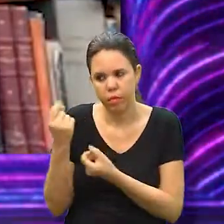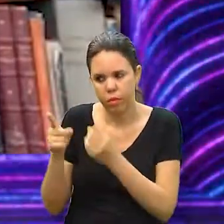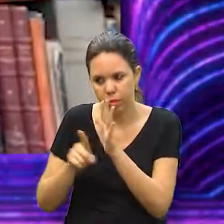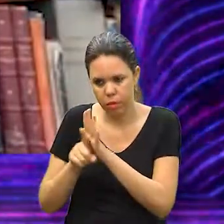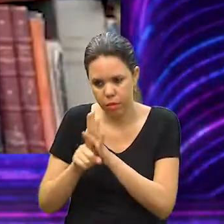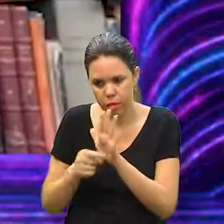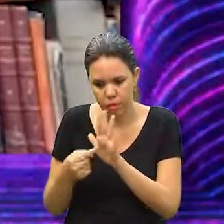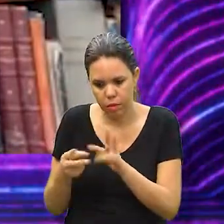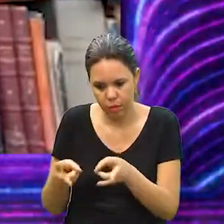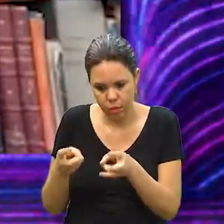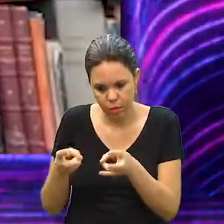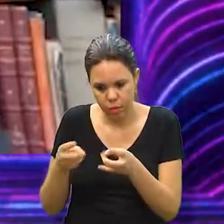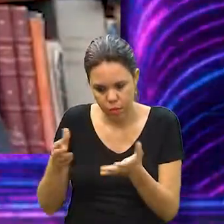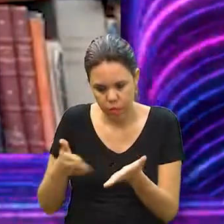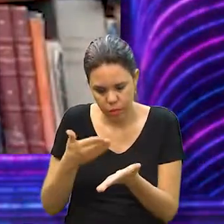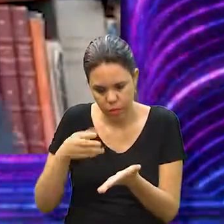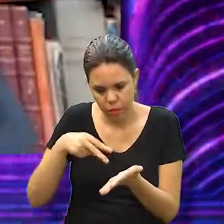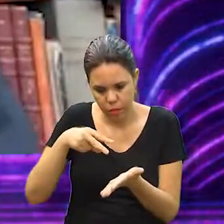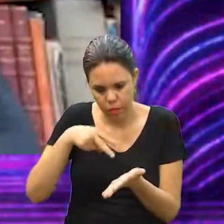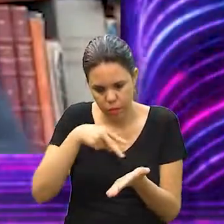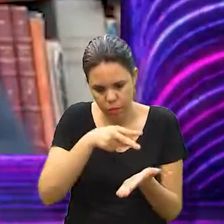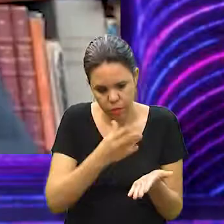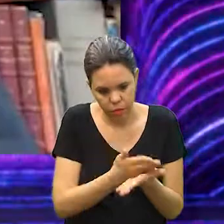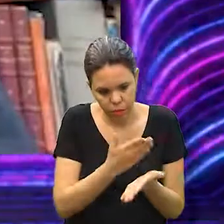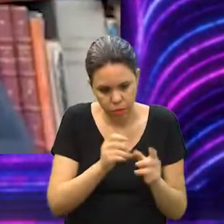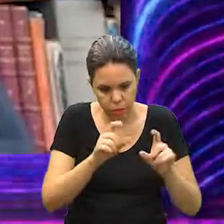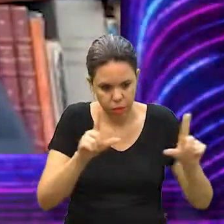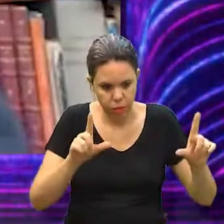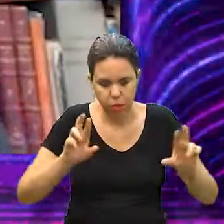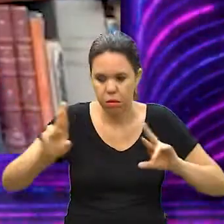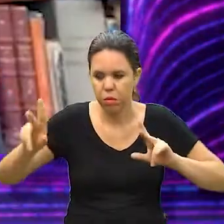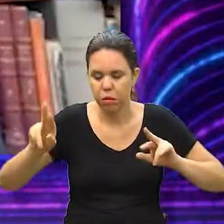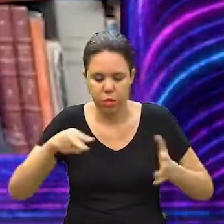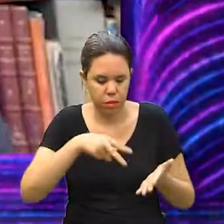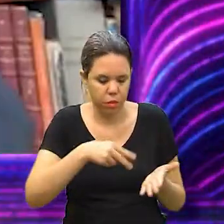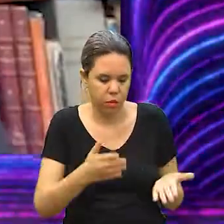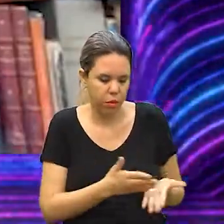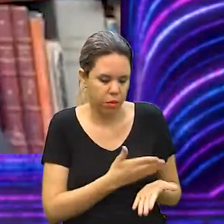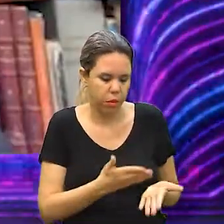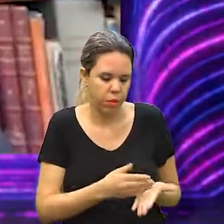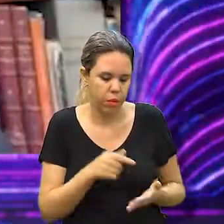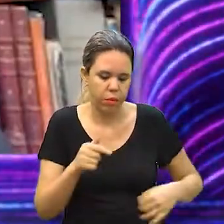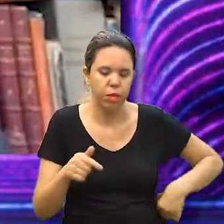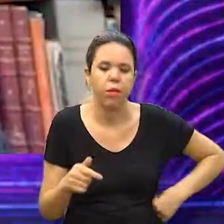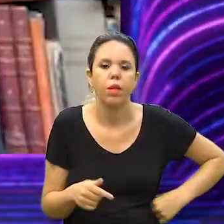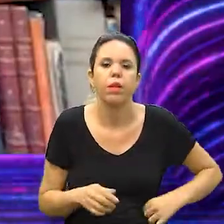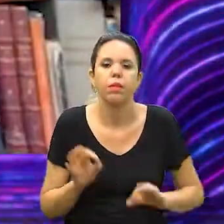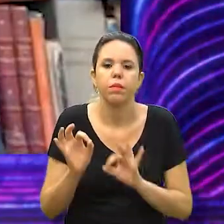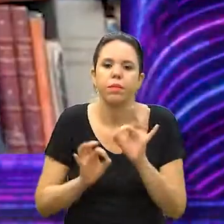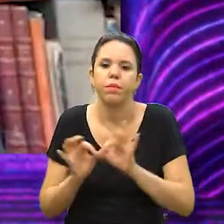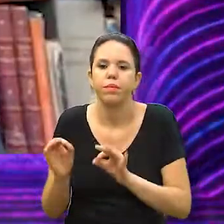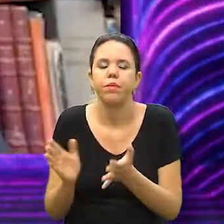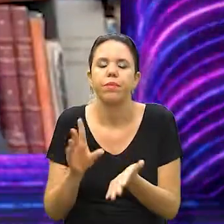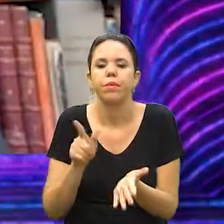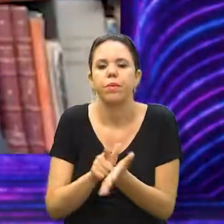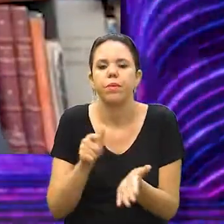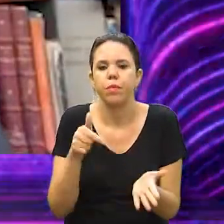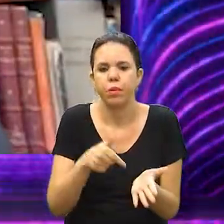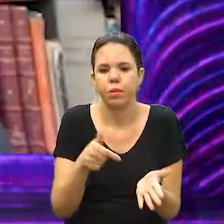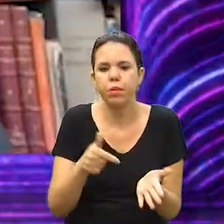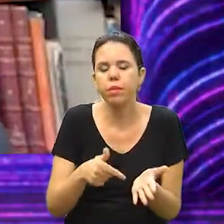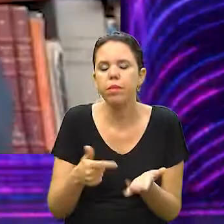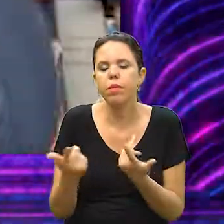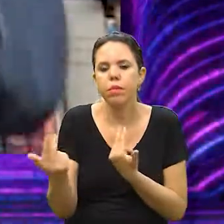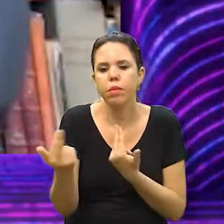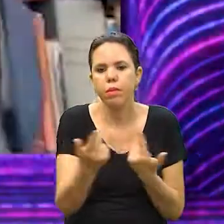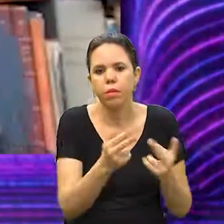que mostram que a percepção da leitura na tela é diferente da projeção no papel.